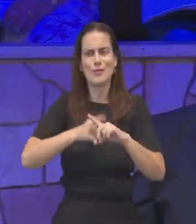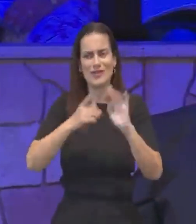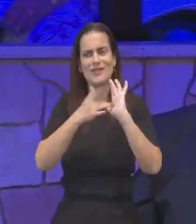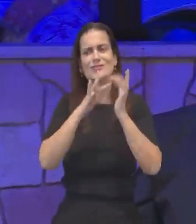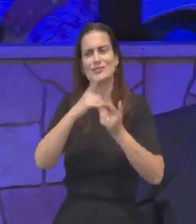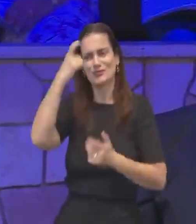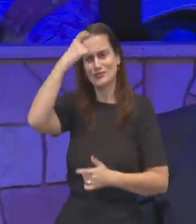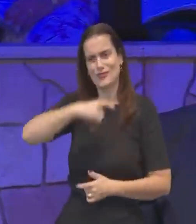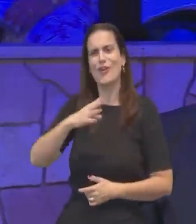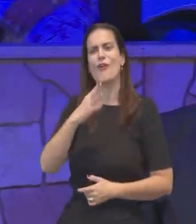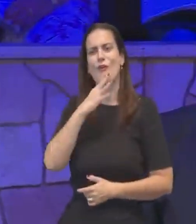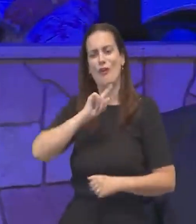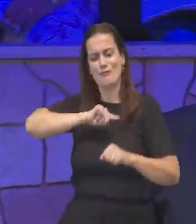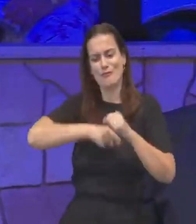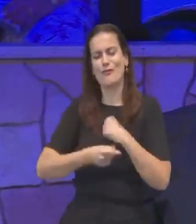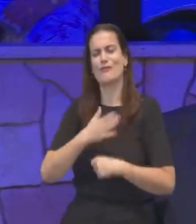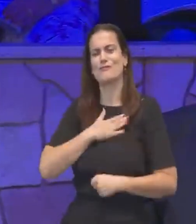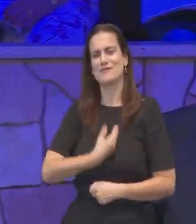conhece.